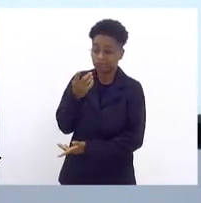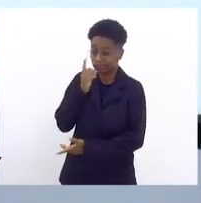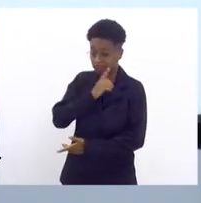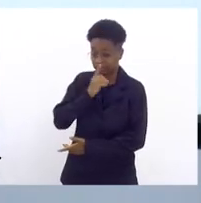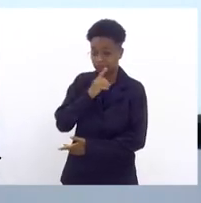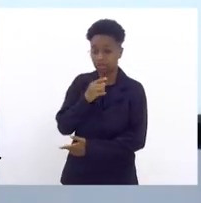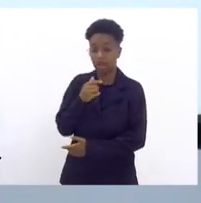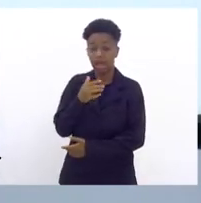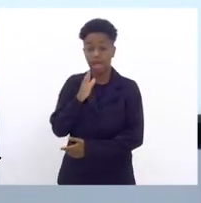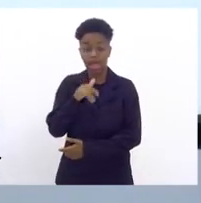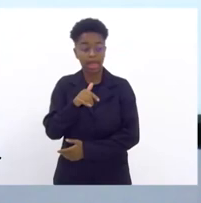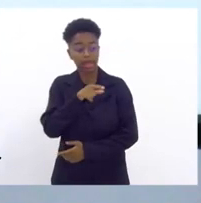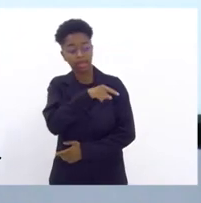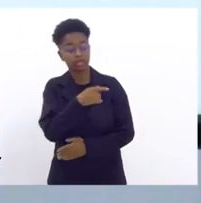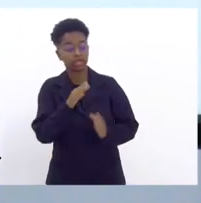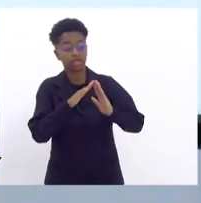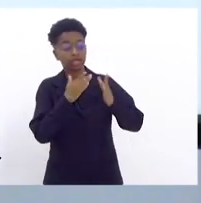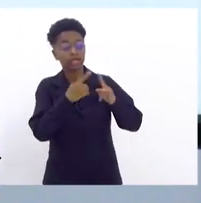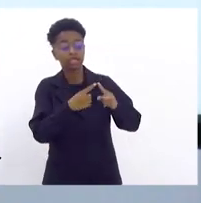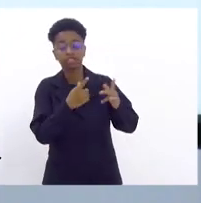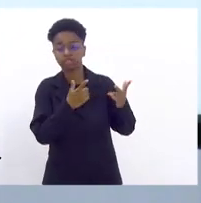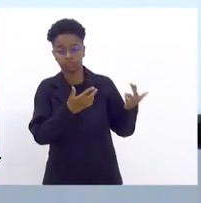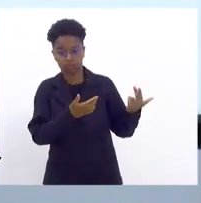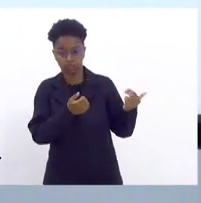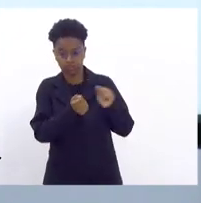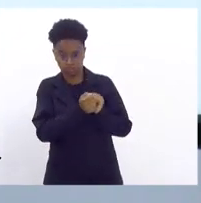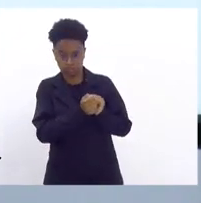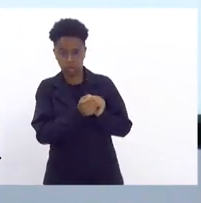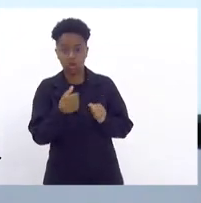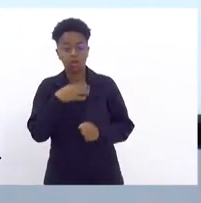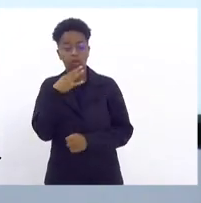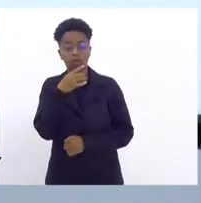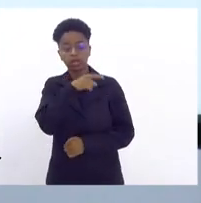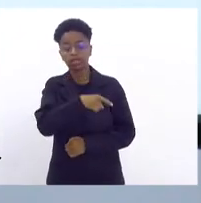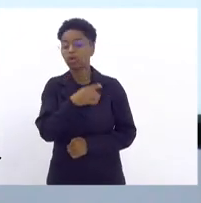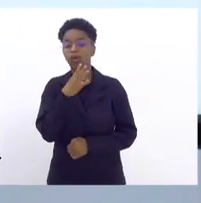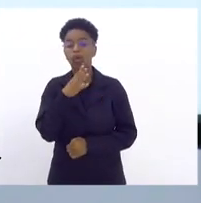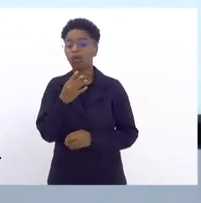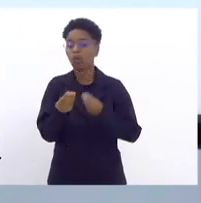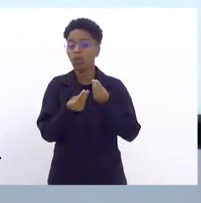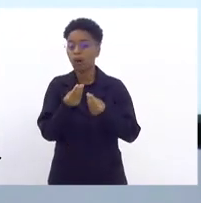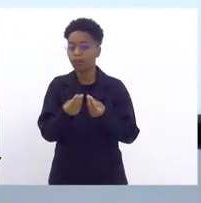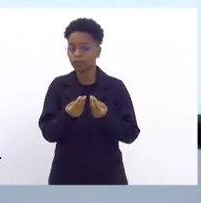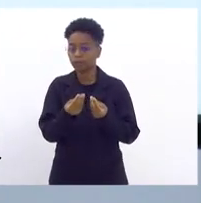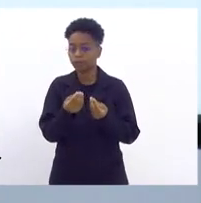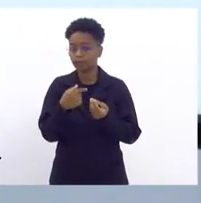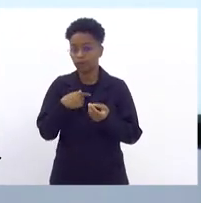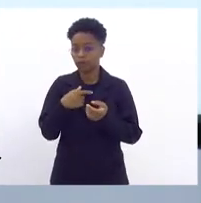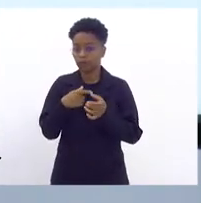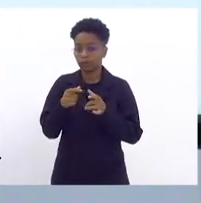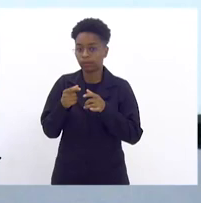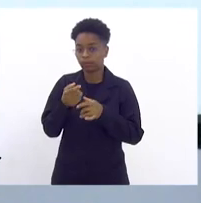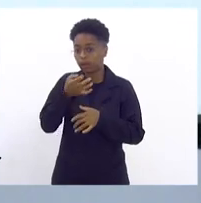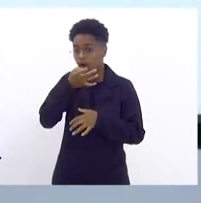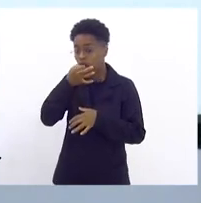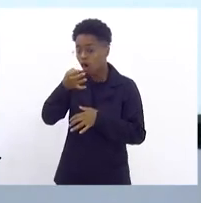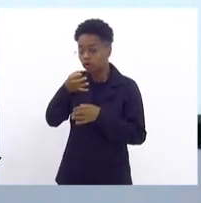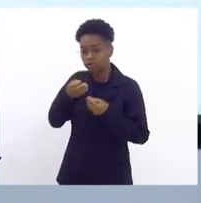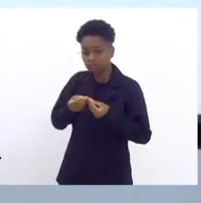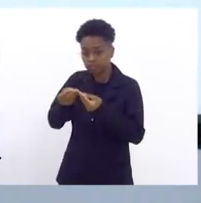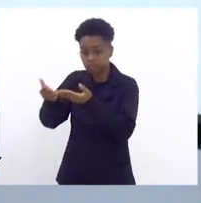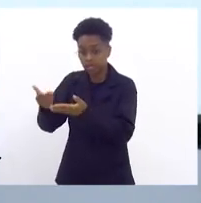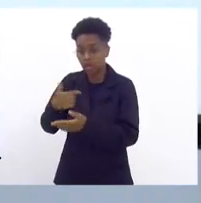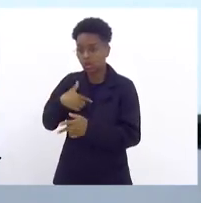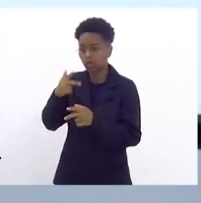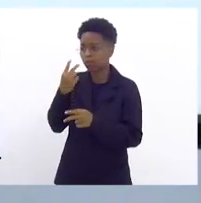então eu conhecia Cecília sabe como eu tava na igreja e ela tava dando comunhão como padre quando olhei para trás ela